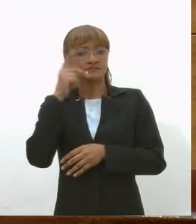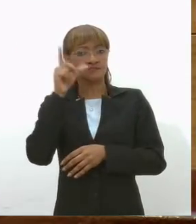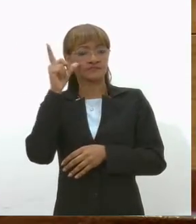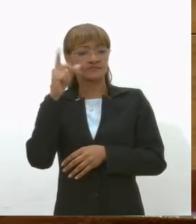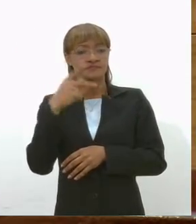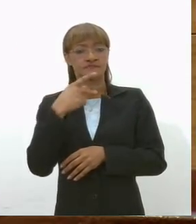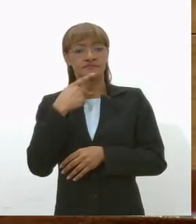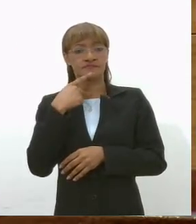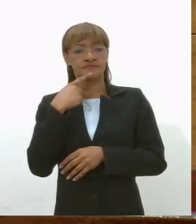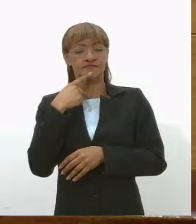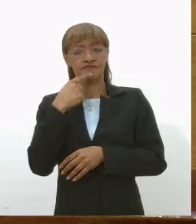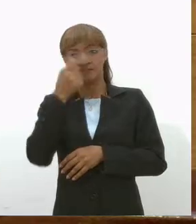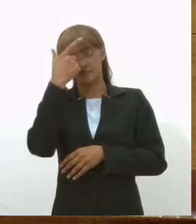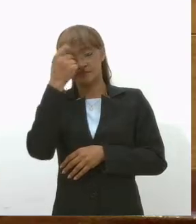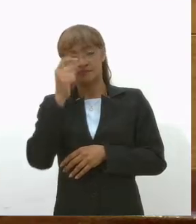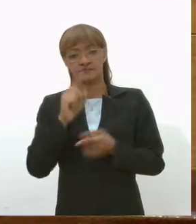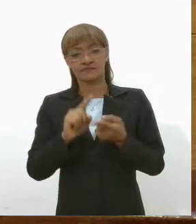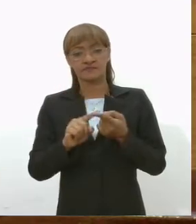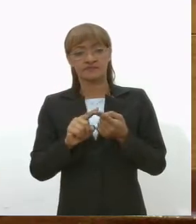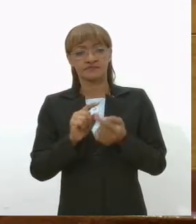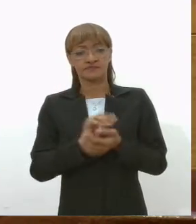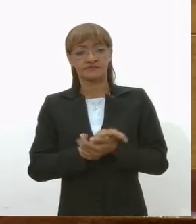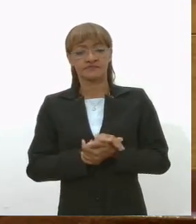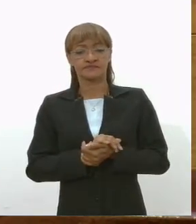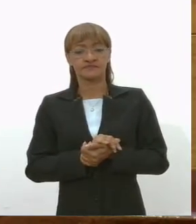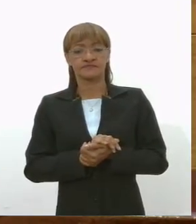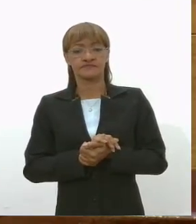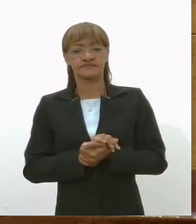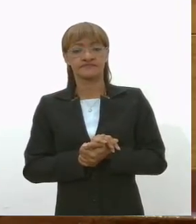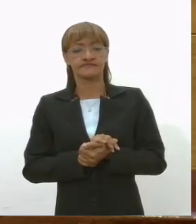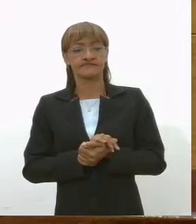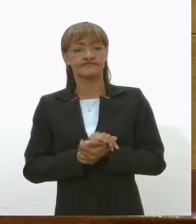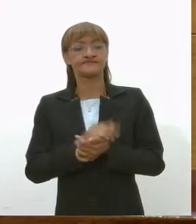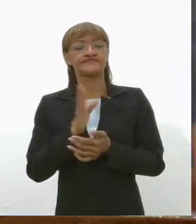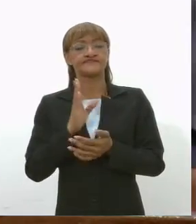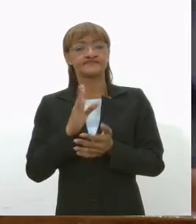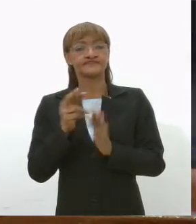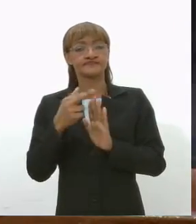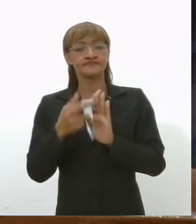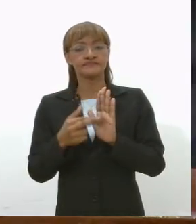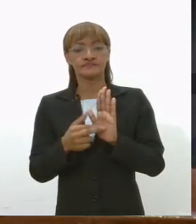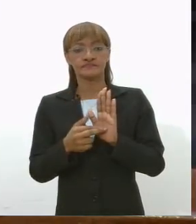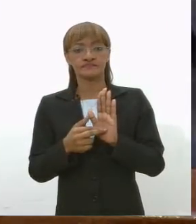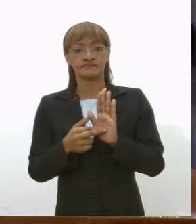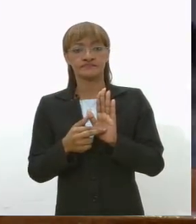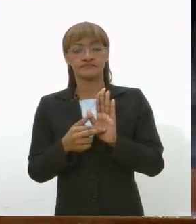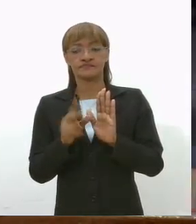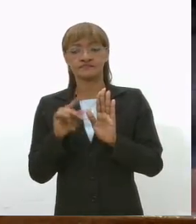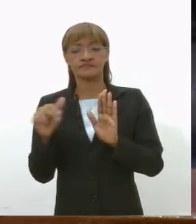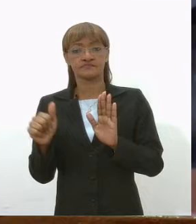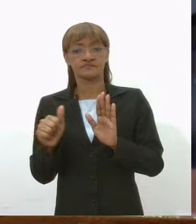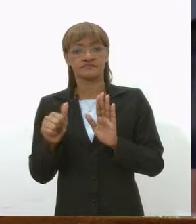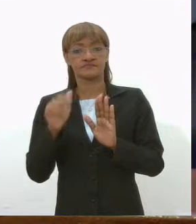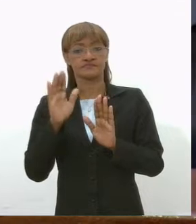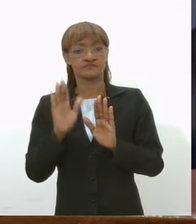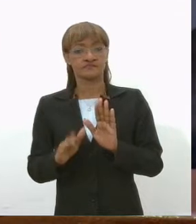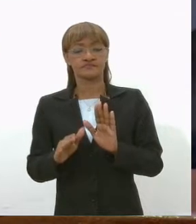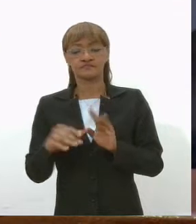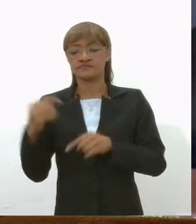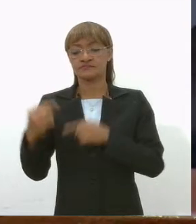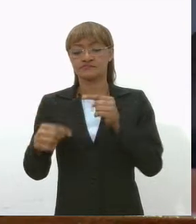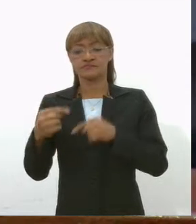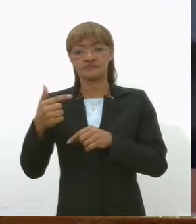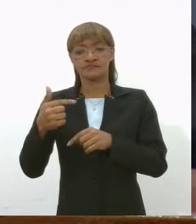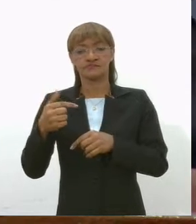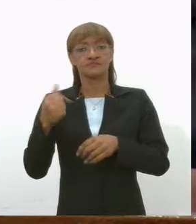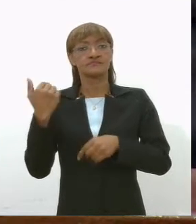e Jefferson Andrade. A seguir, passou-se a ordem do dia, foram discutidos e aprovados em segunda discussão,